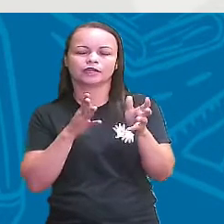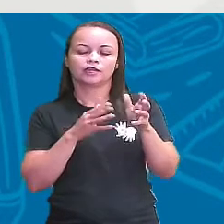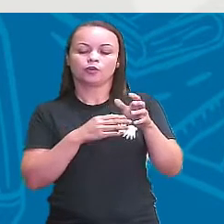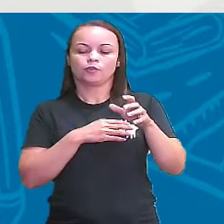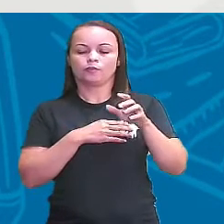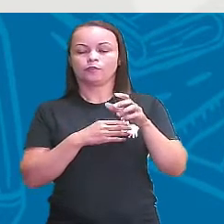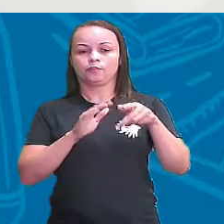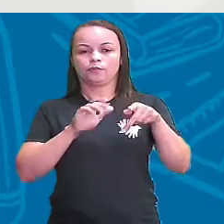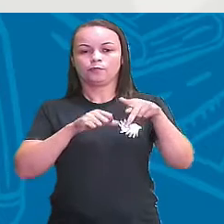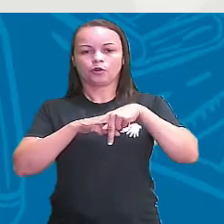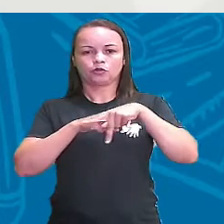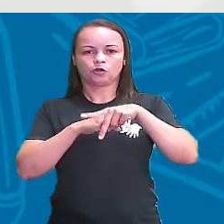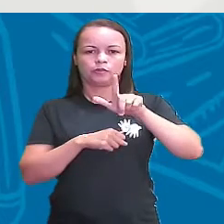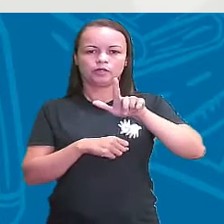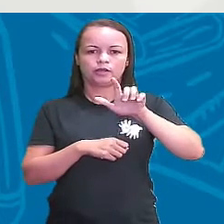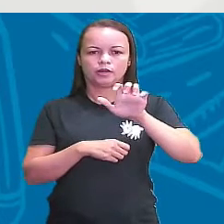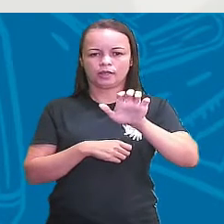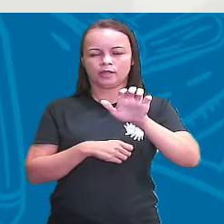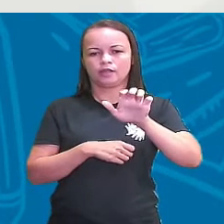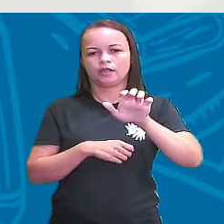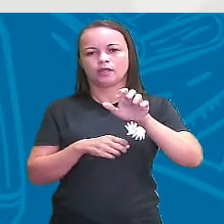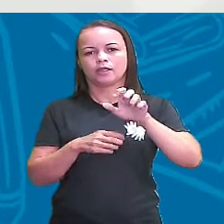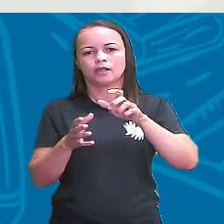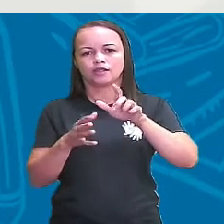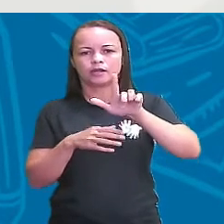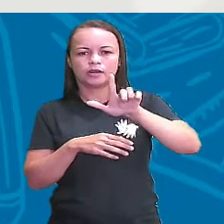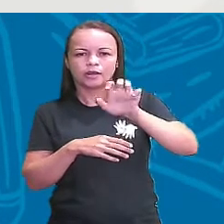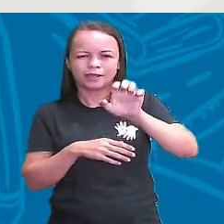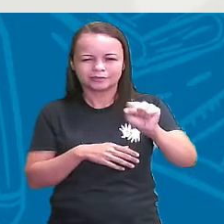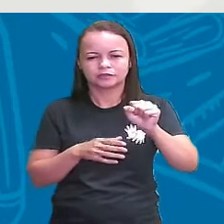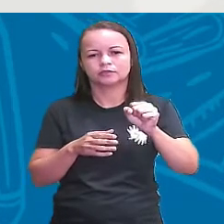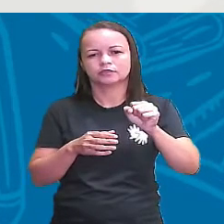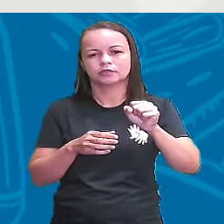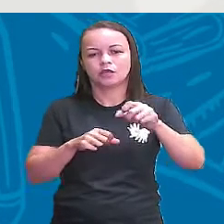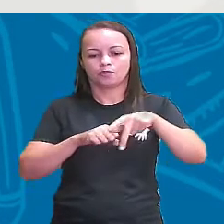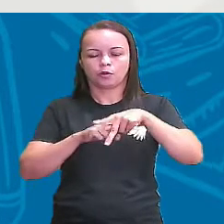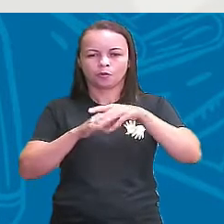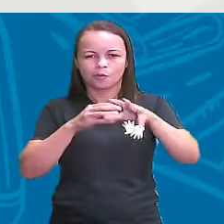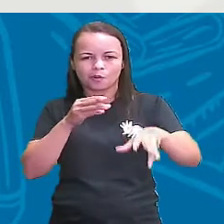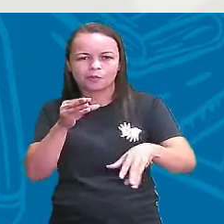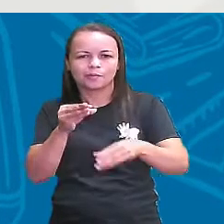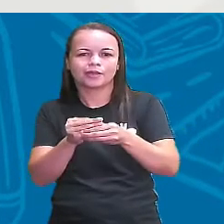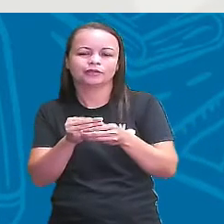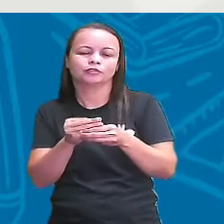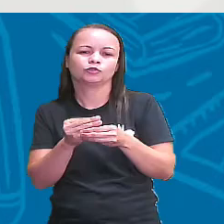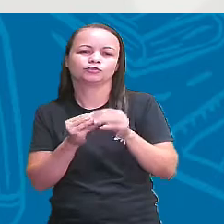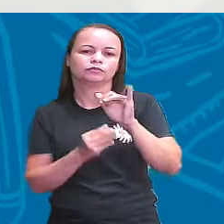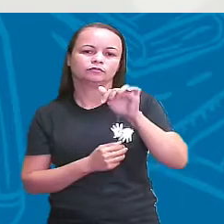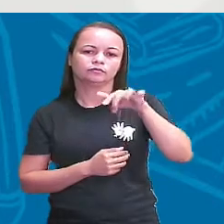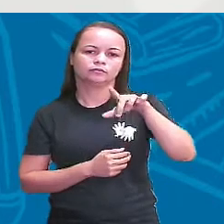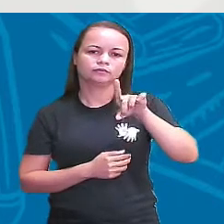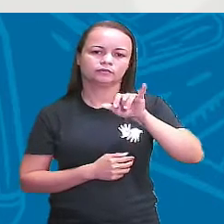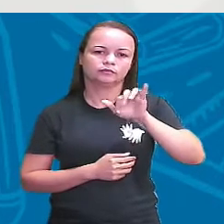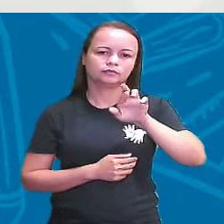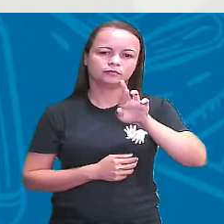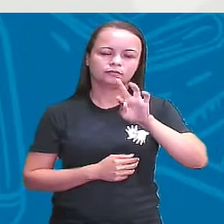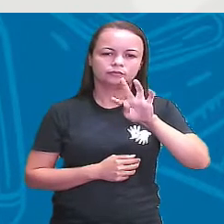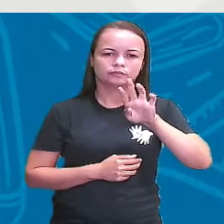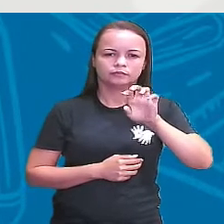leis são pronomes de complemento indireto. Os pronomes de complemento direto são